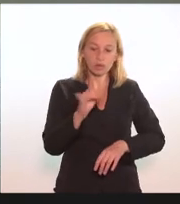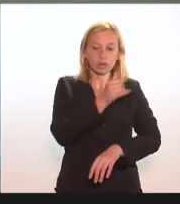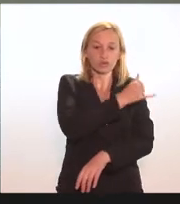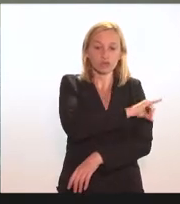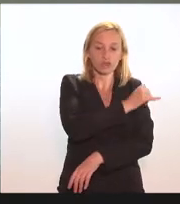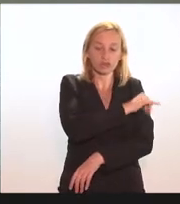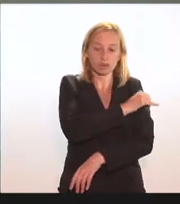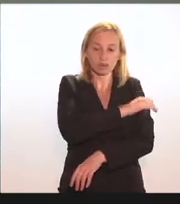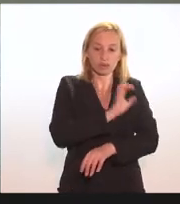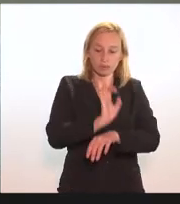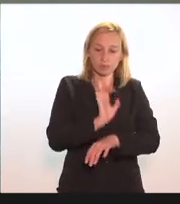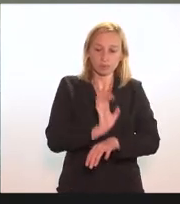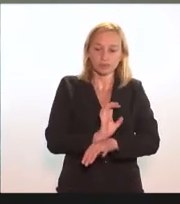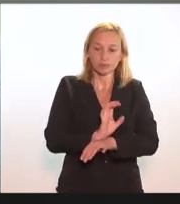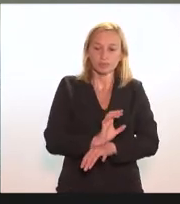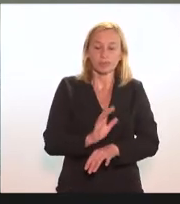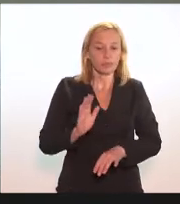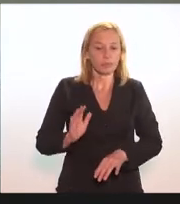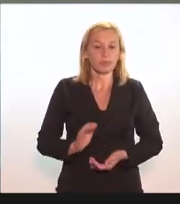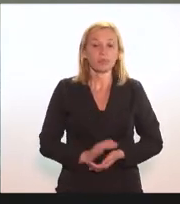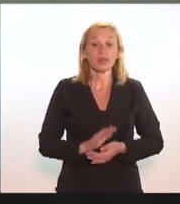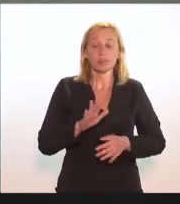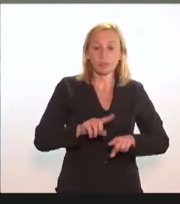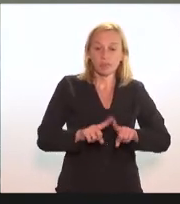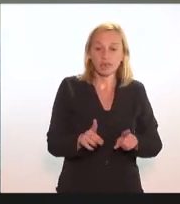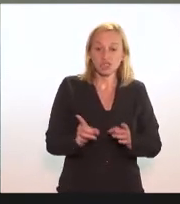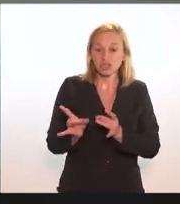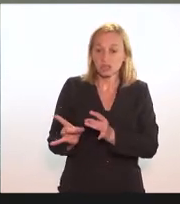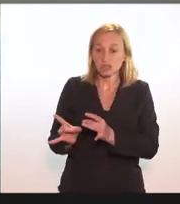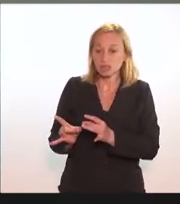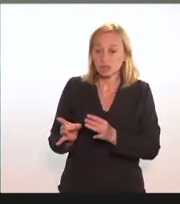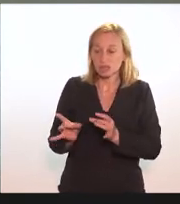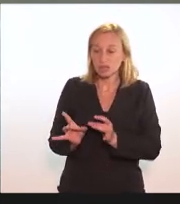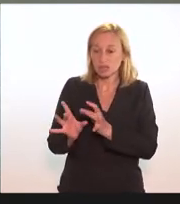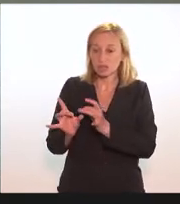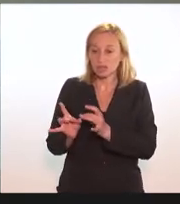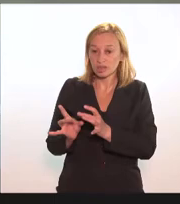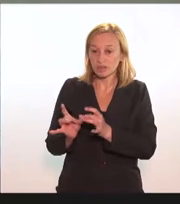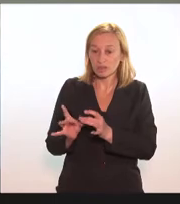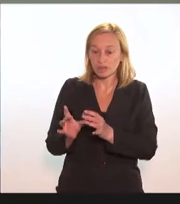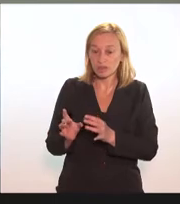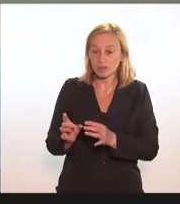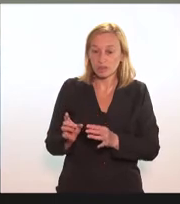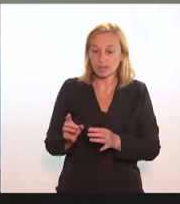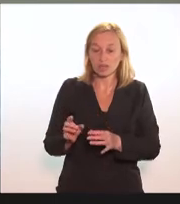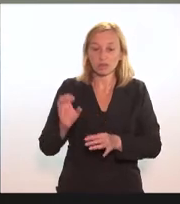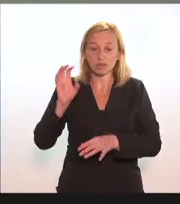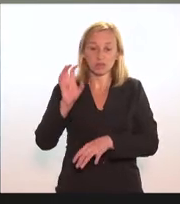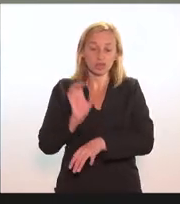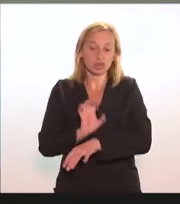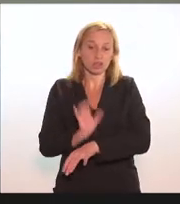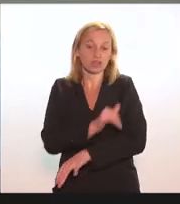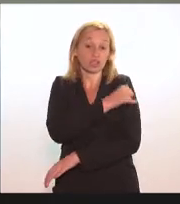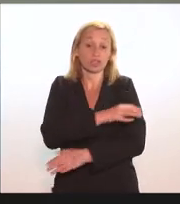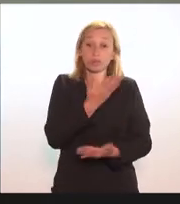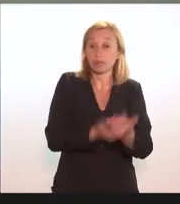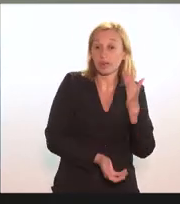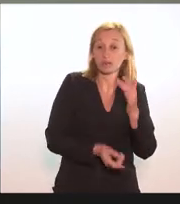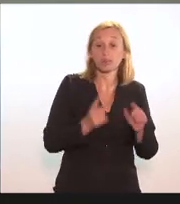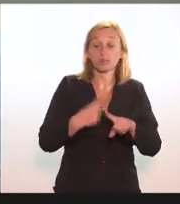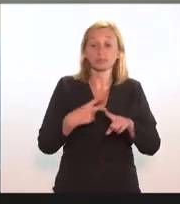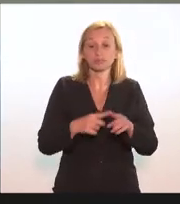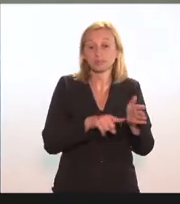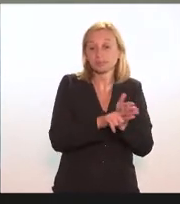polos. Mas, em termos de cadeia fornecedora, o Estado do Rio de Janeiro não é nenhum décimo das outras cadeias fornecedoras. Por quê? Os